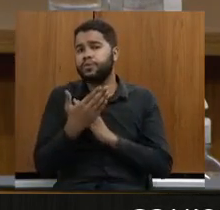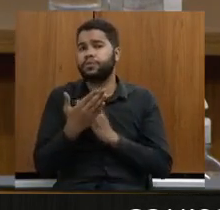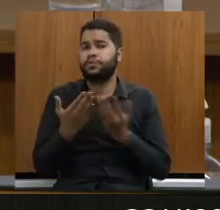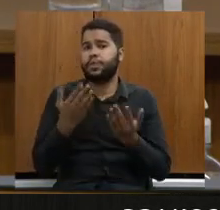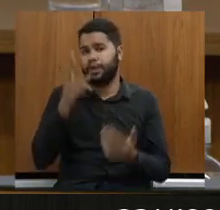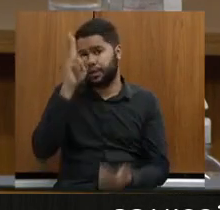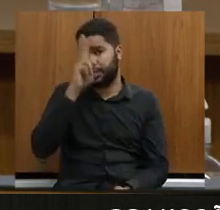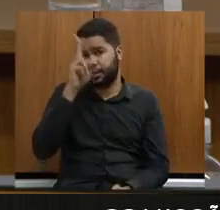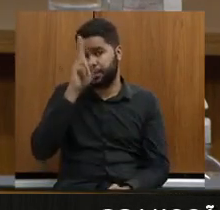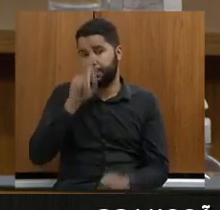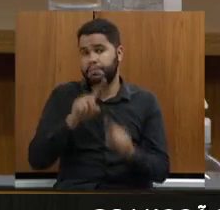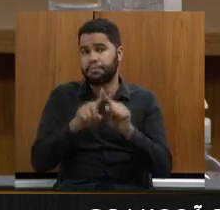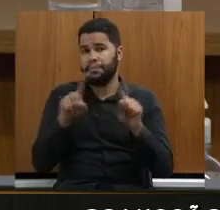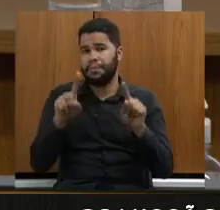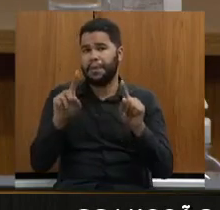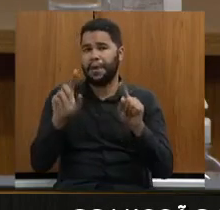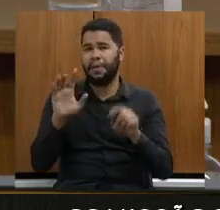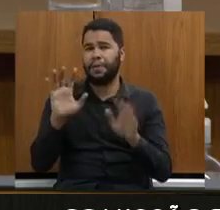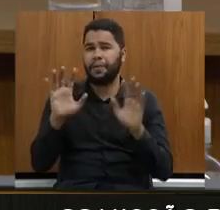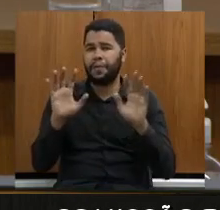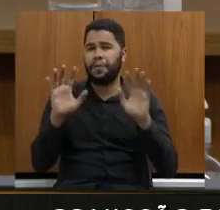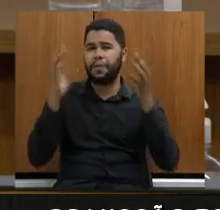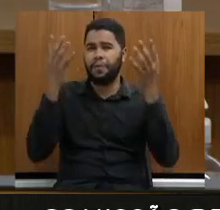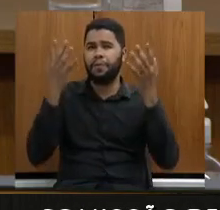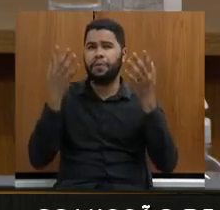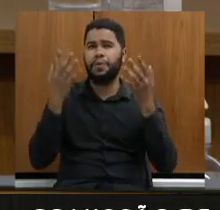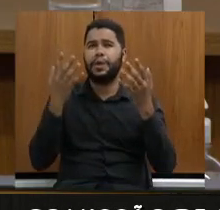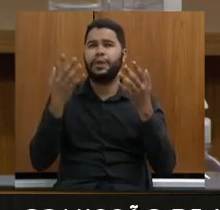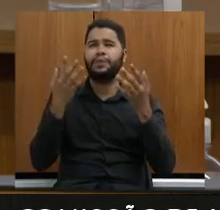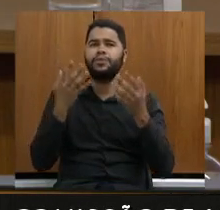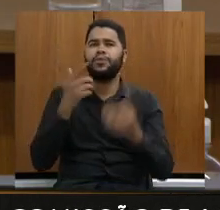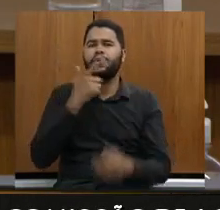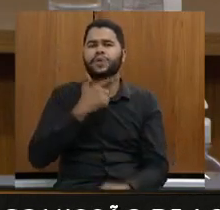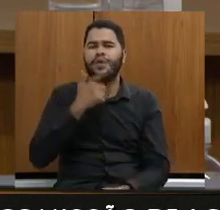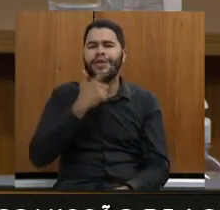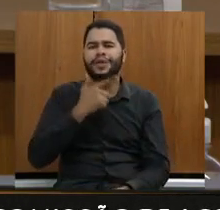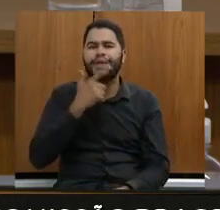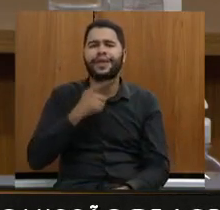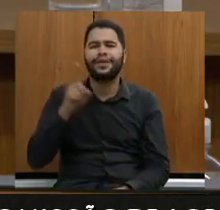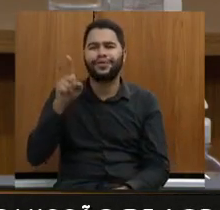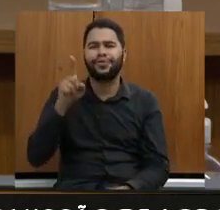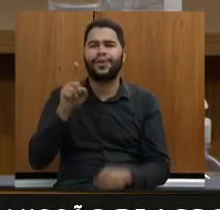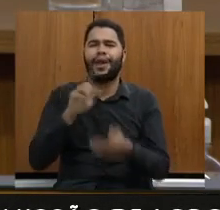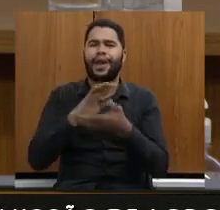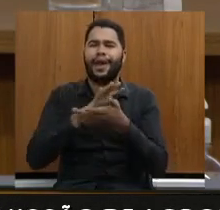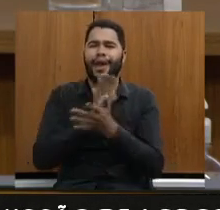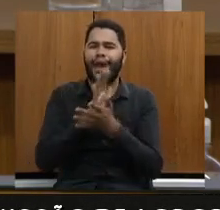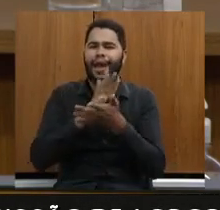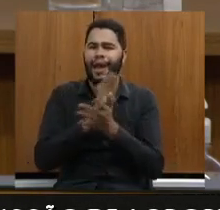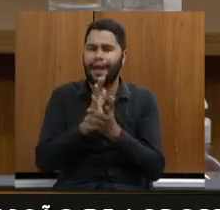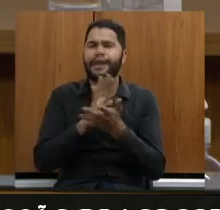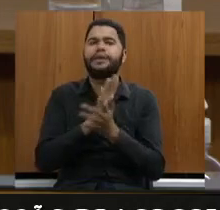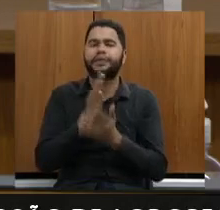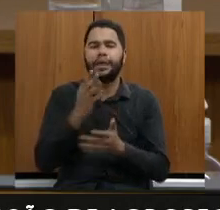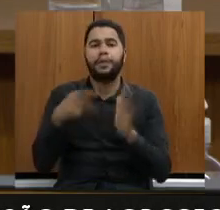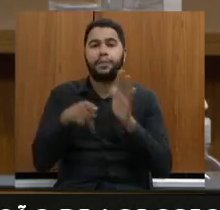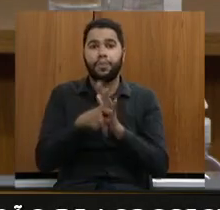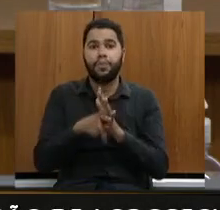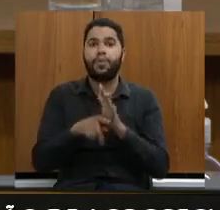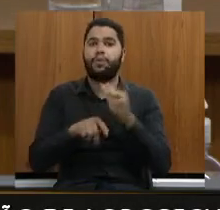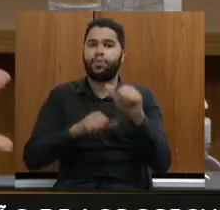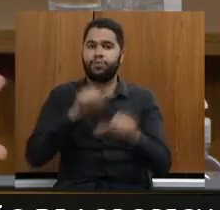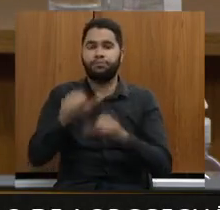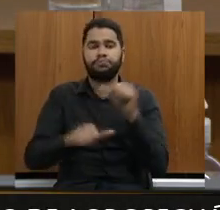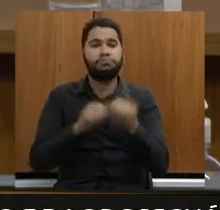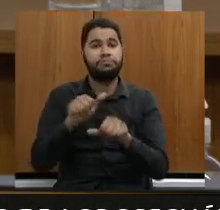refrescar minha memória mas eu acho que ele não inventa de queijo relaxar e eu citei importância da parceria da Assembleia da Revolução dos Queijos